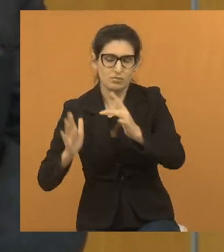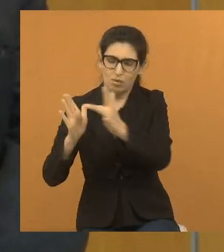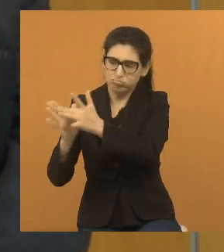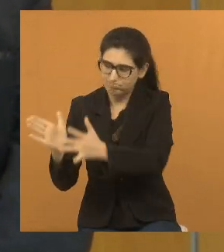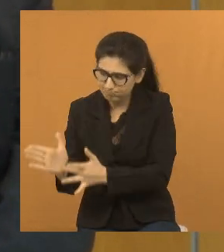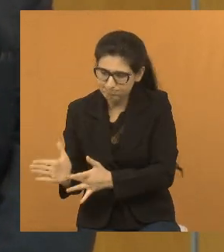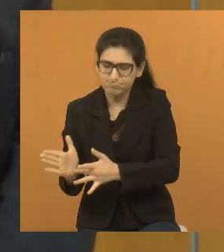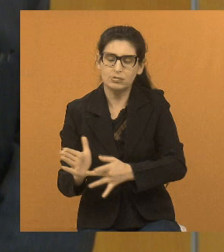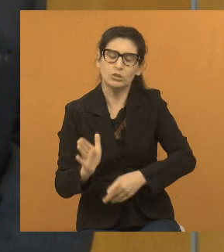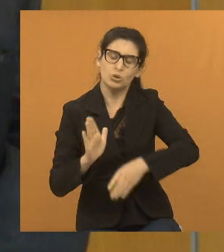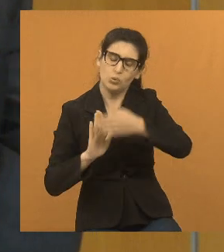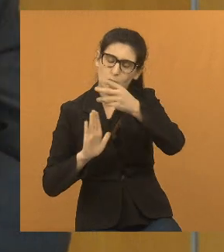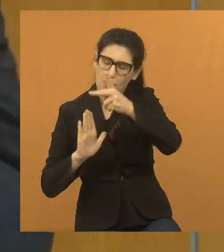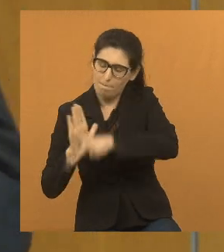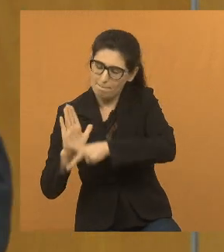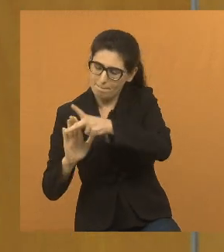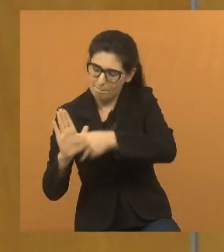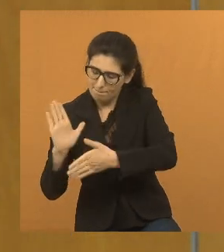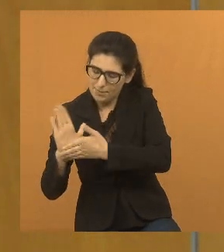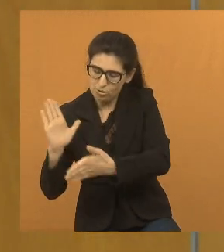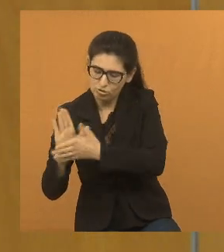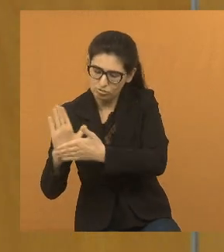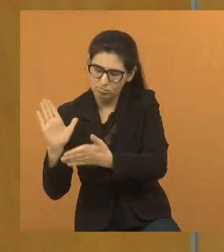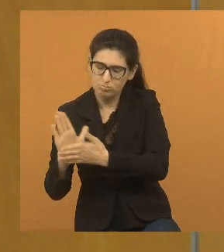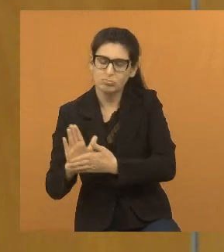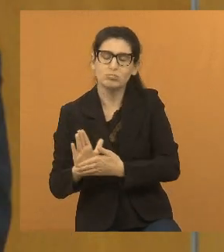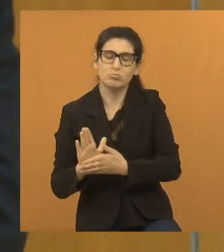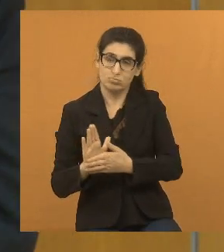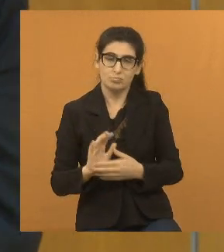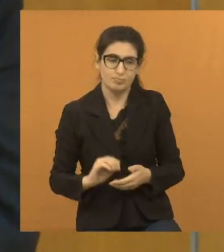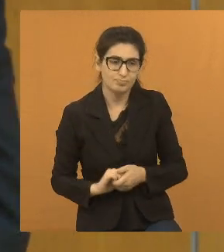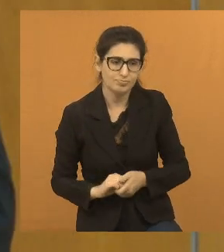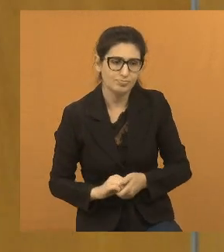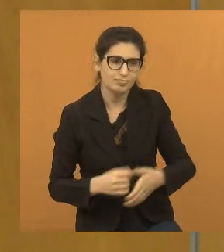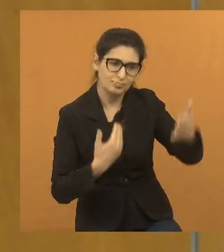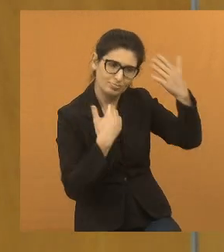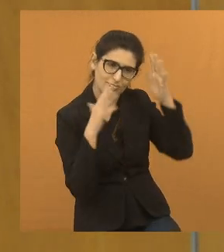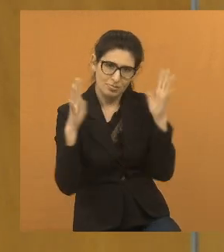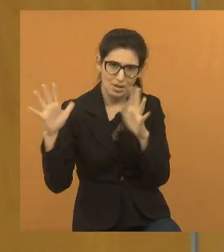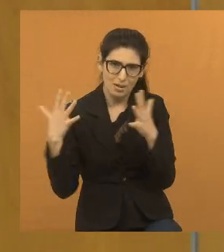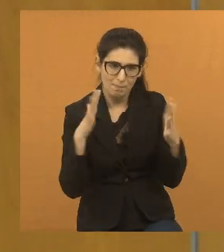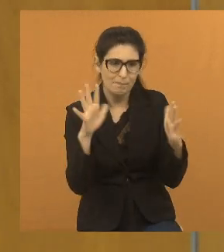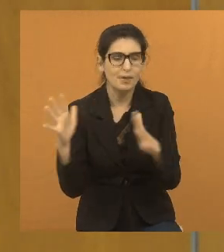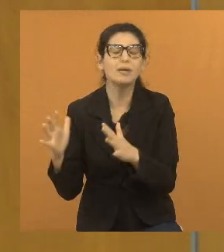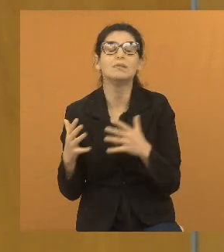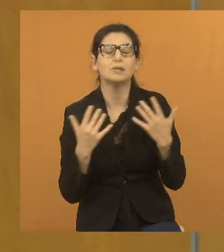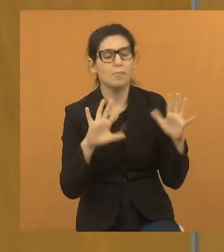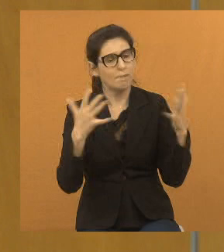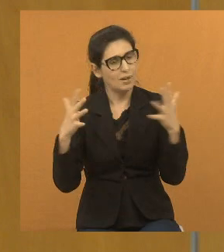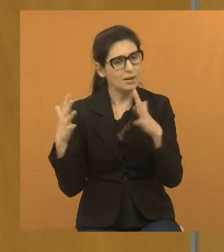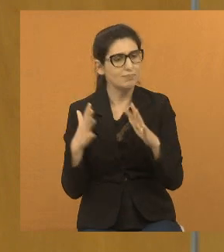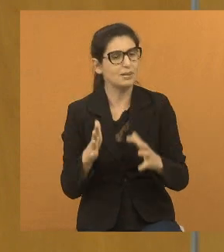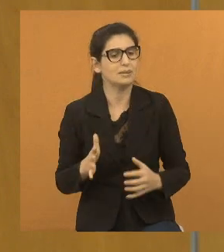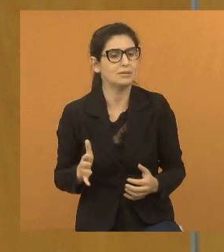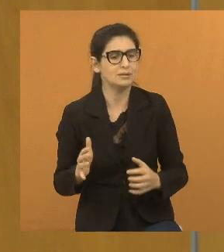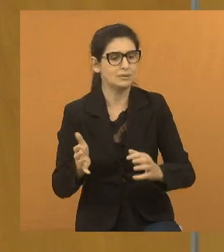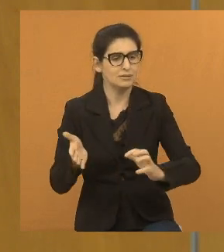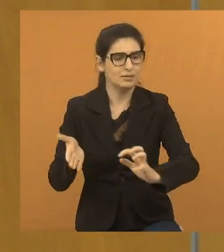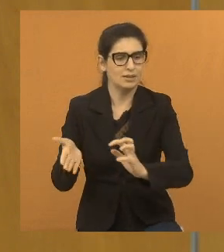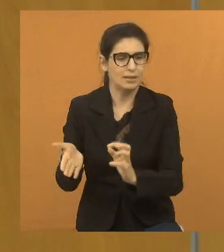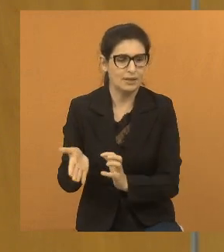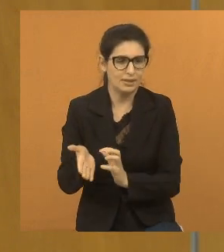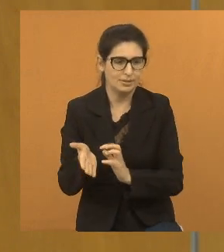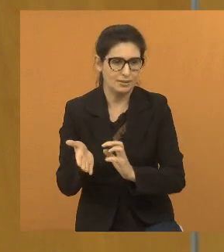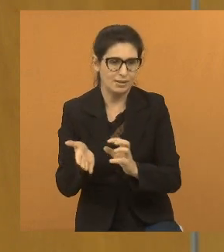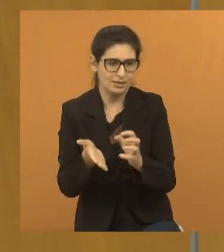Então, parabéns a todos que estão aqui presentes hoje, e principalmente a Secretaria de Planejamento e a equipe que elaborou esse